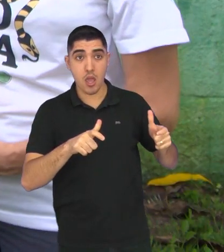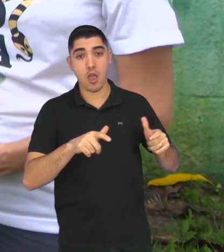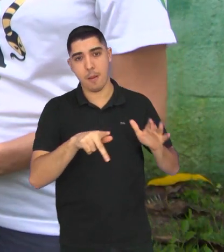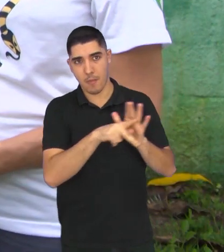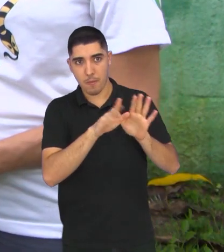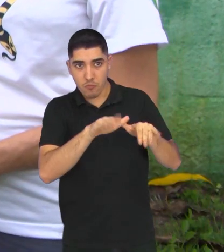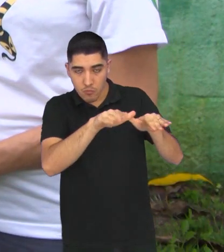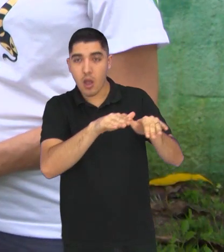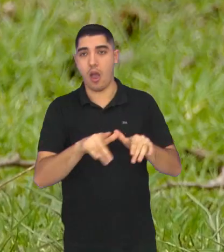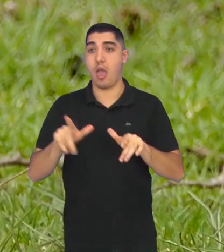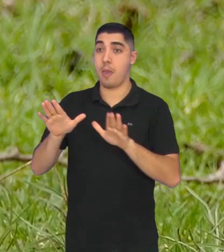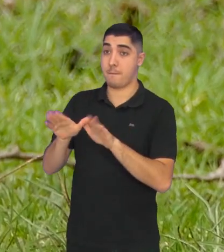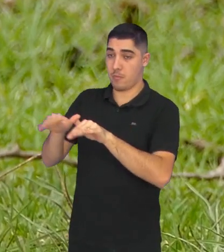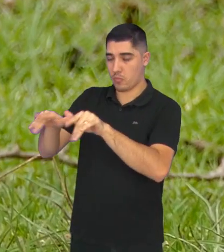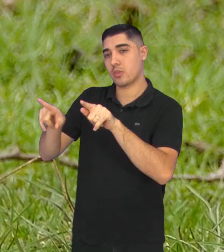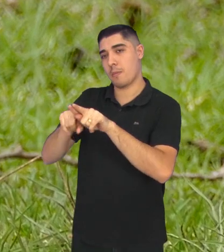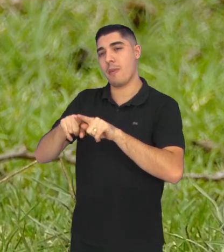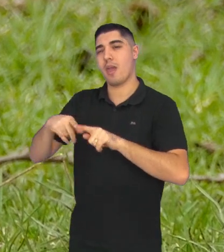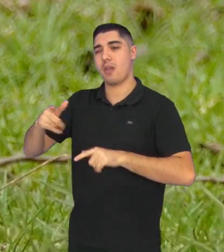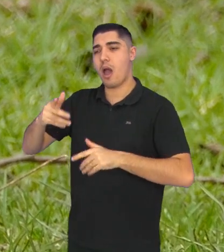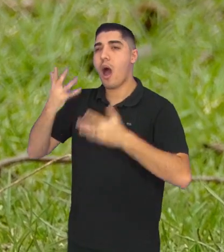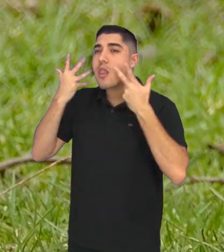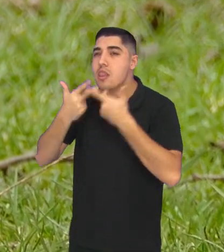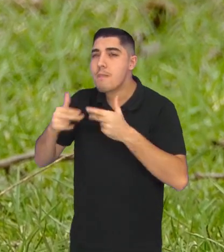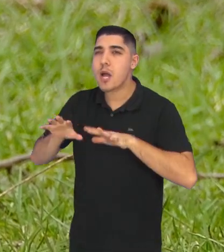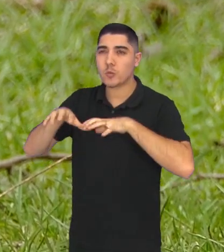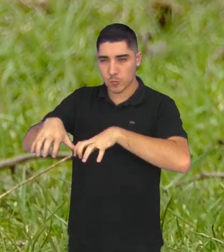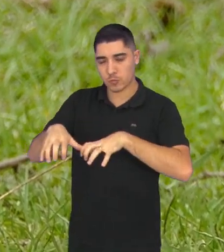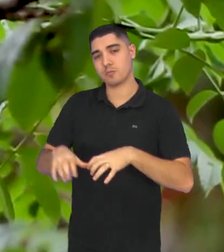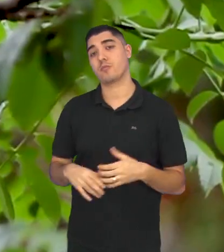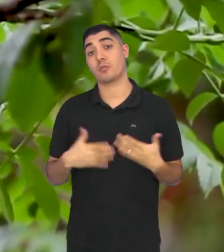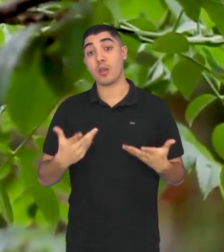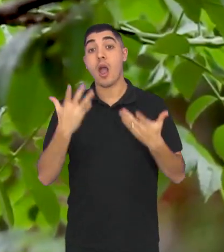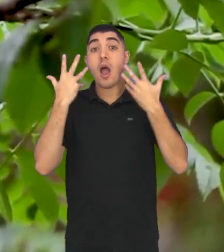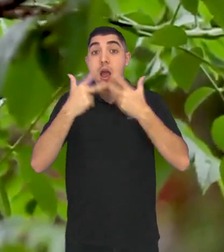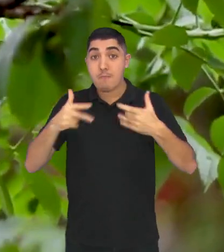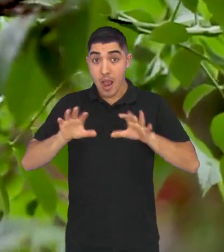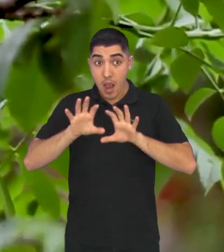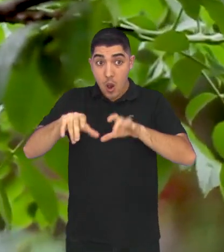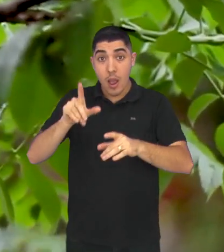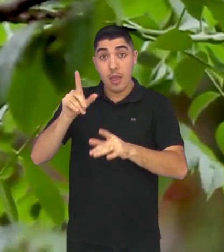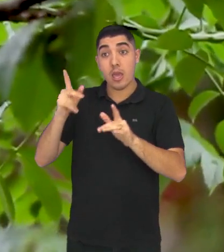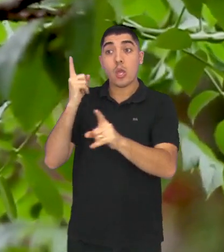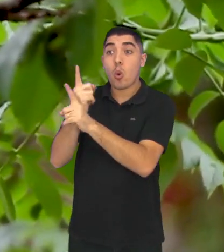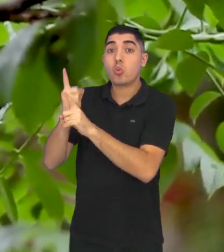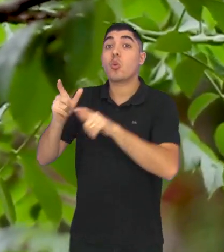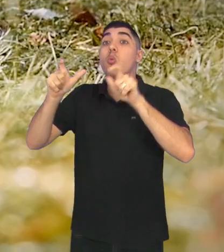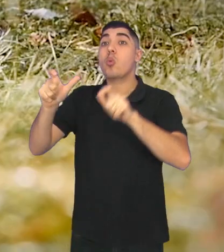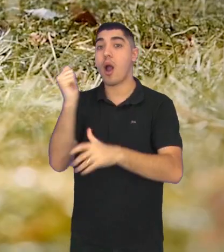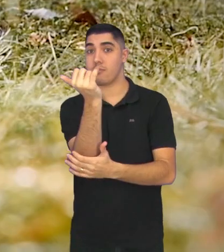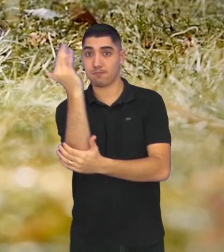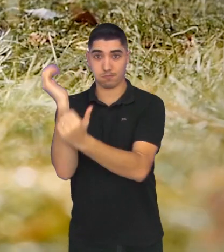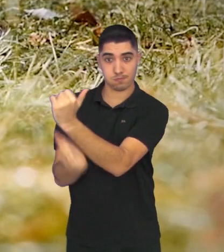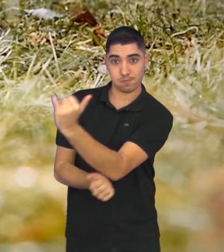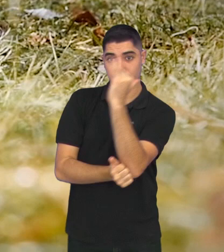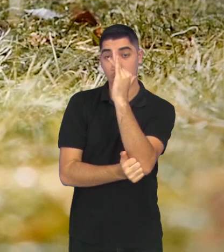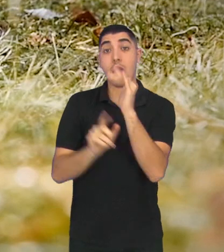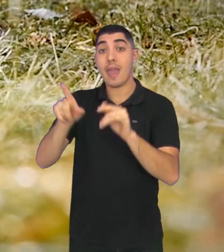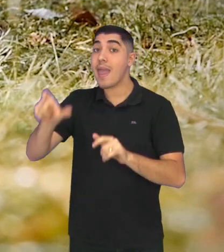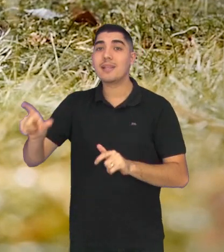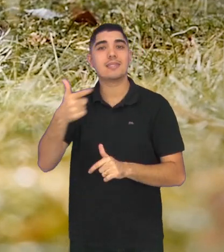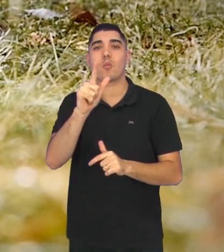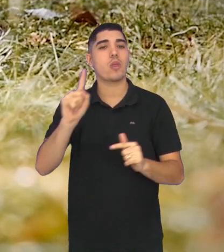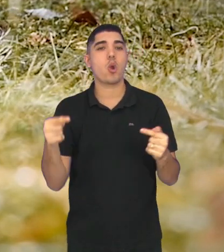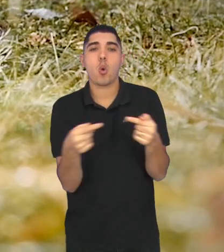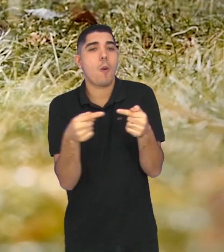ave e mamífero. Mamíferos. Os animais silvestres são aqueles encontrados na natureza, sem a influência ou sem o hábito do